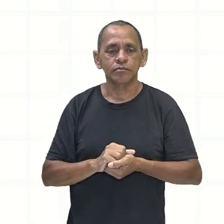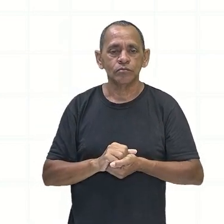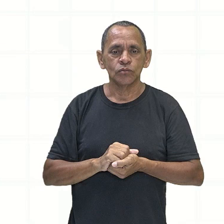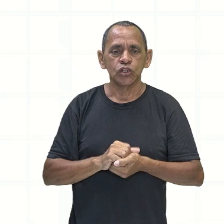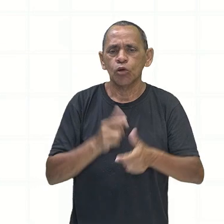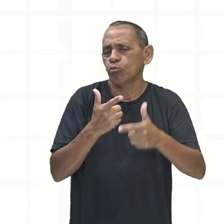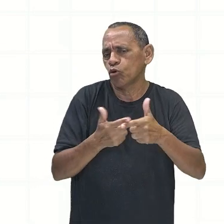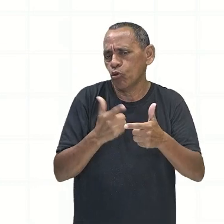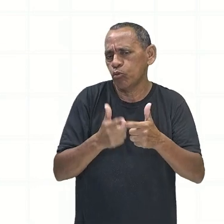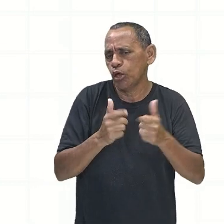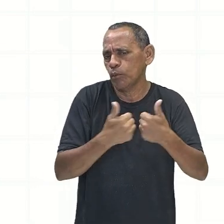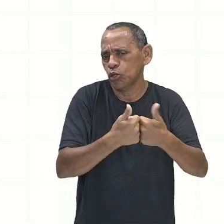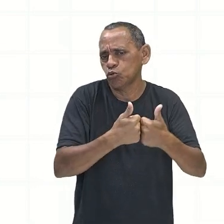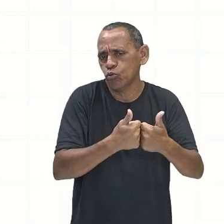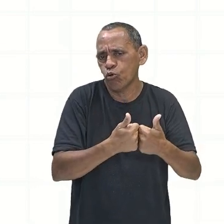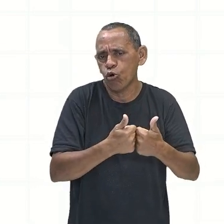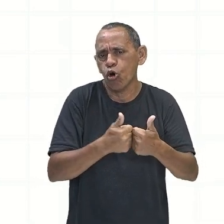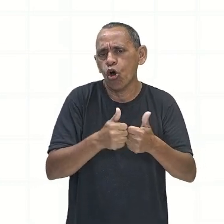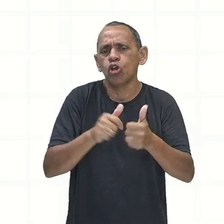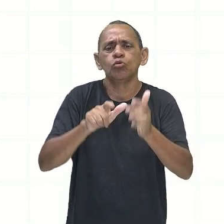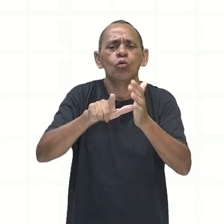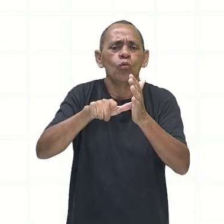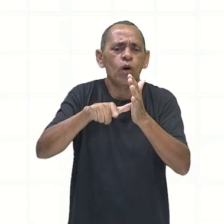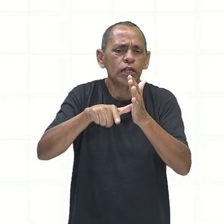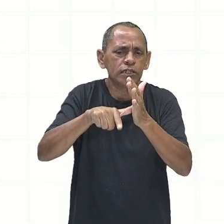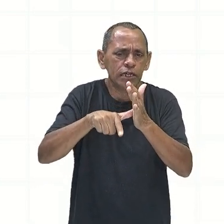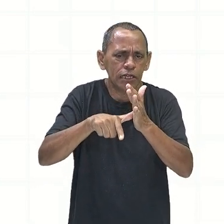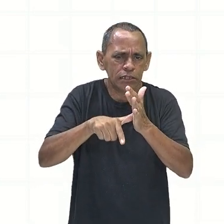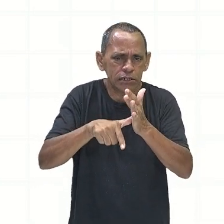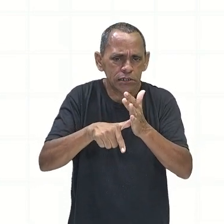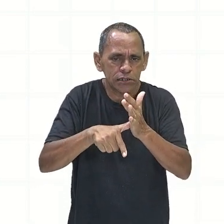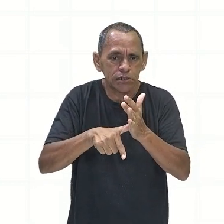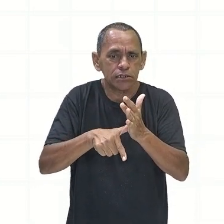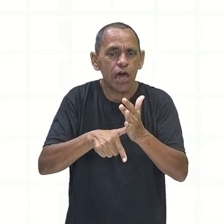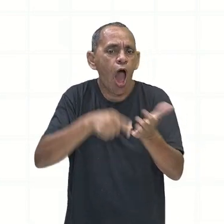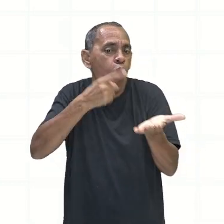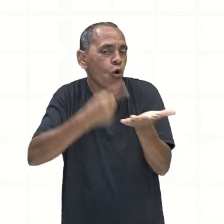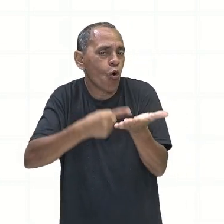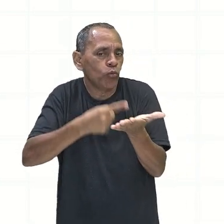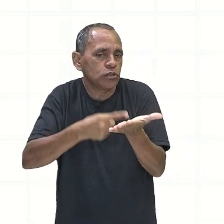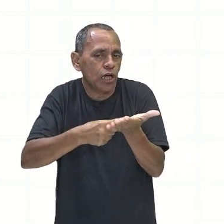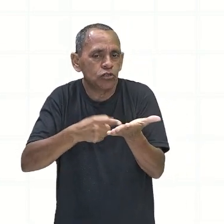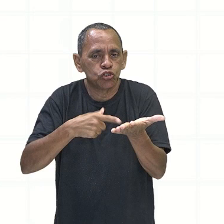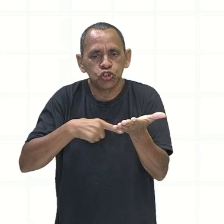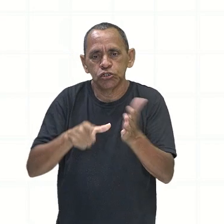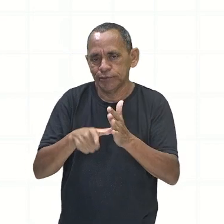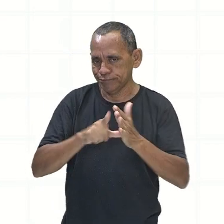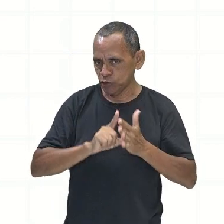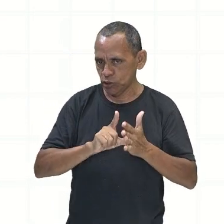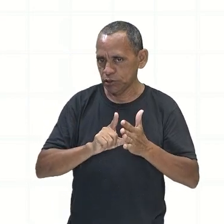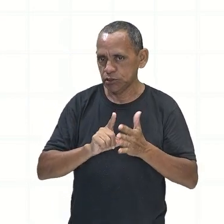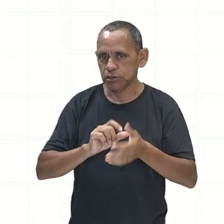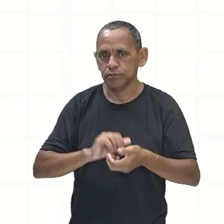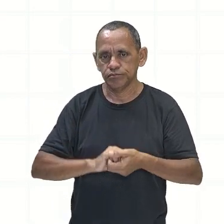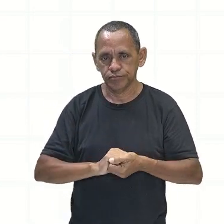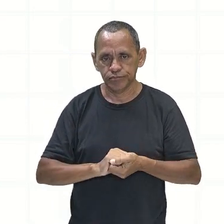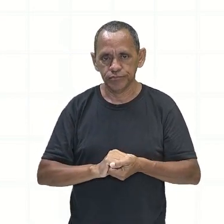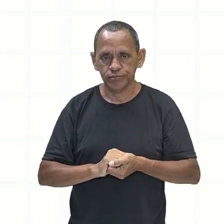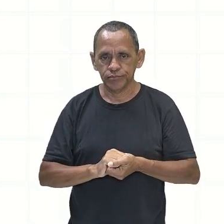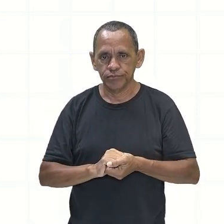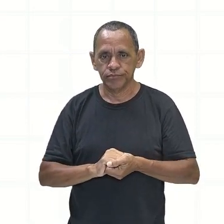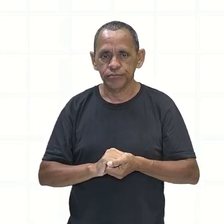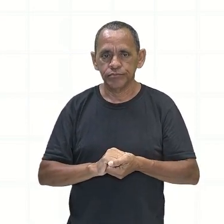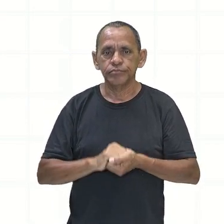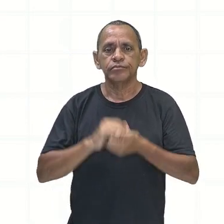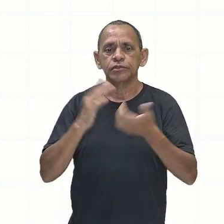Porque vai atrasar a chegada dela no compromisso que ela tinha. Então, a palavra fera está no sentido de